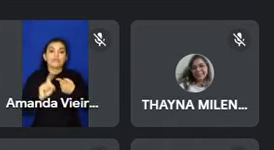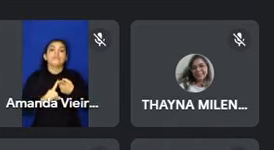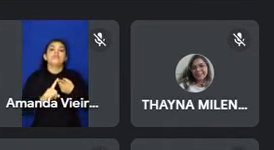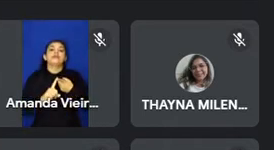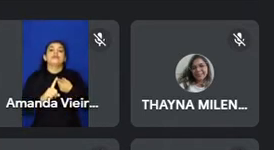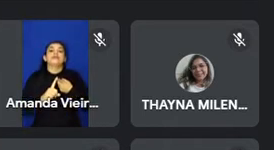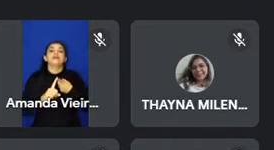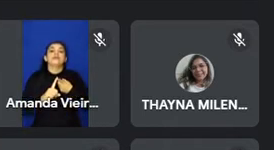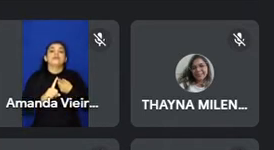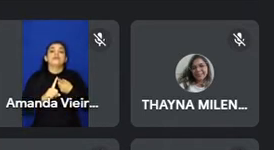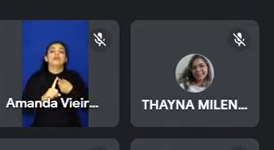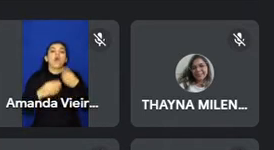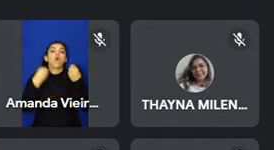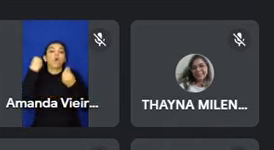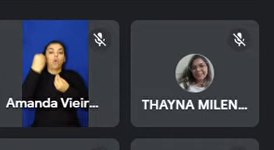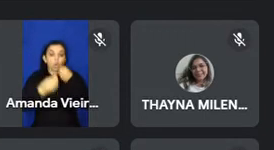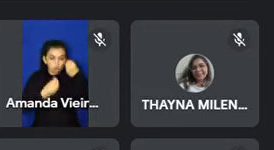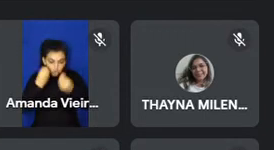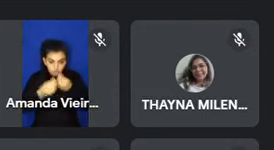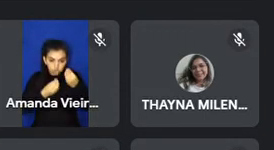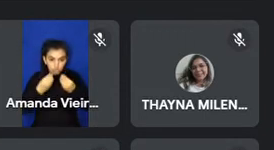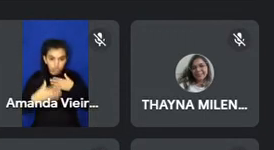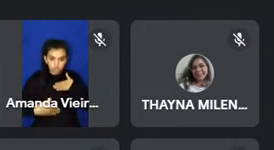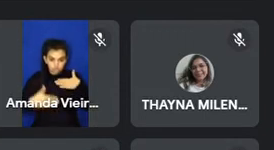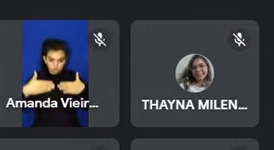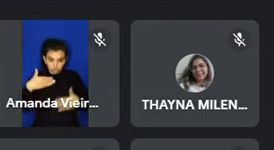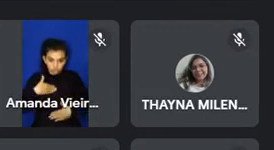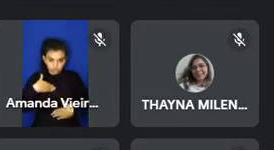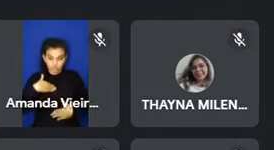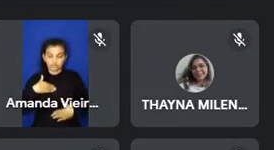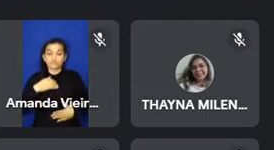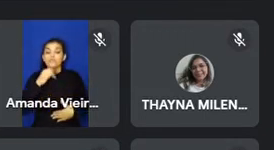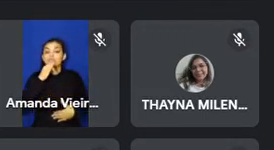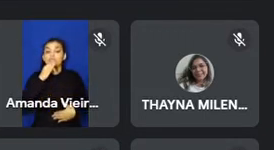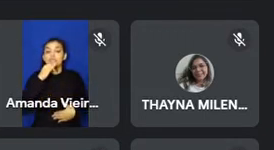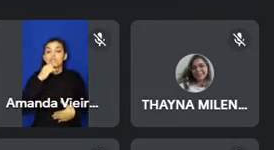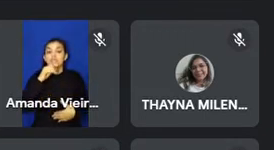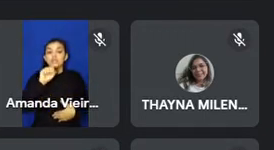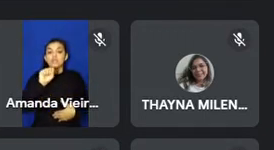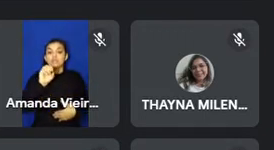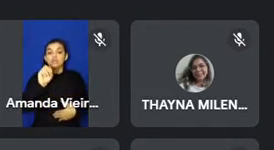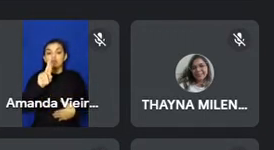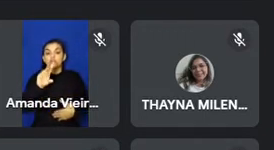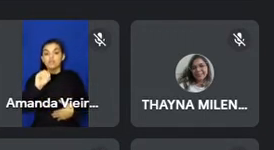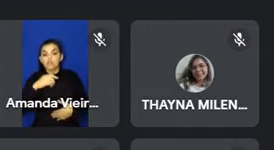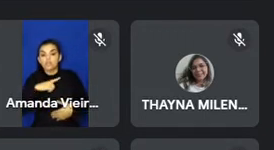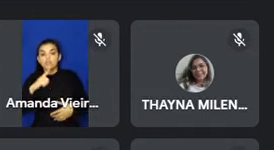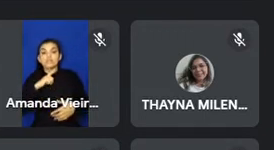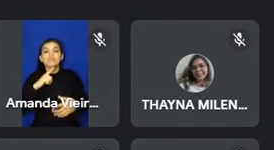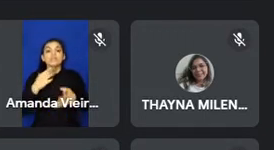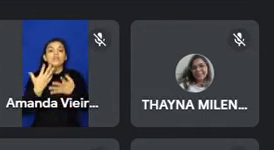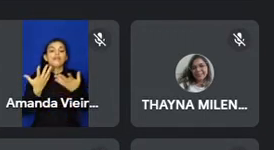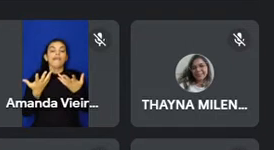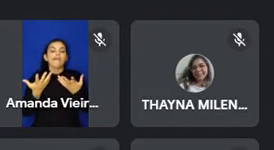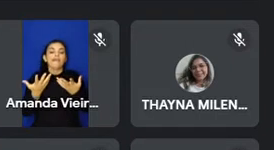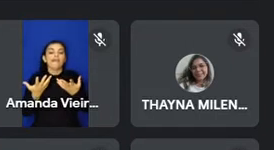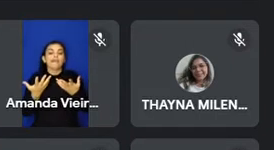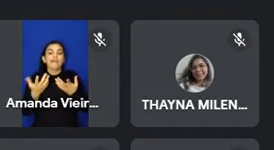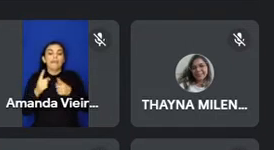desse indivíduo que estava infectado. O soro sanguíneo nada mais é do que a composição aquosa do plasma,